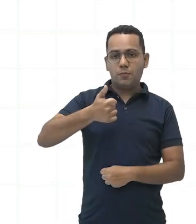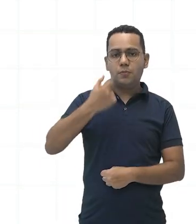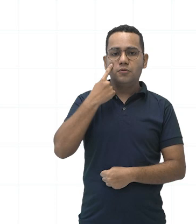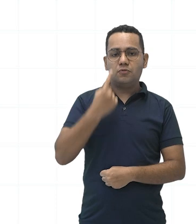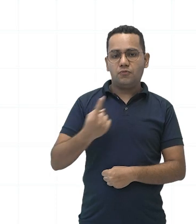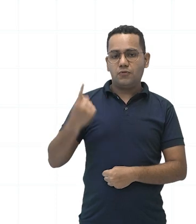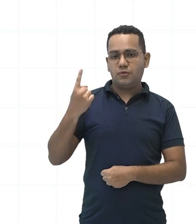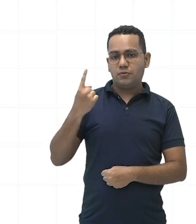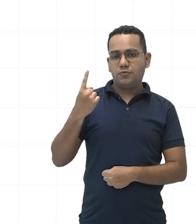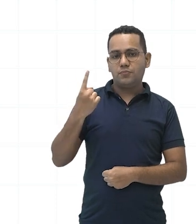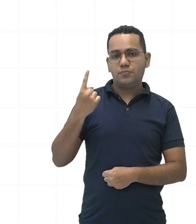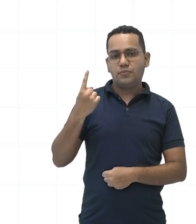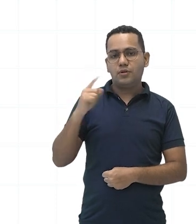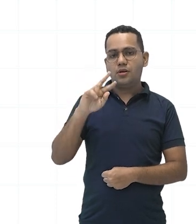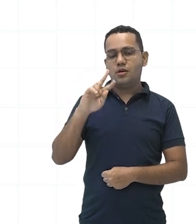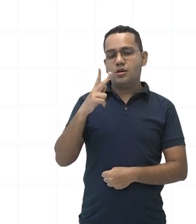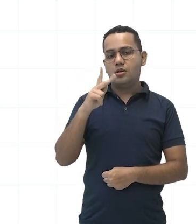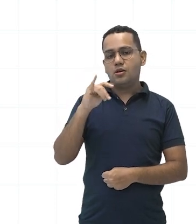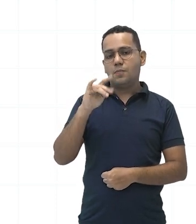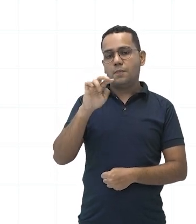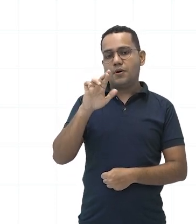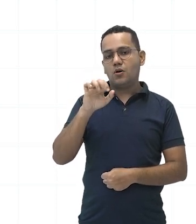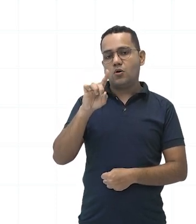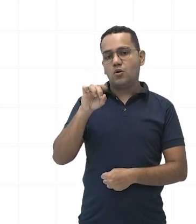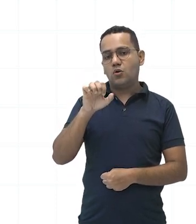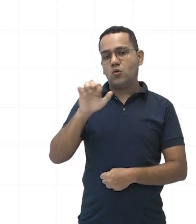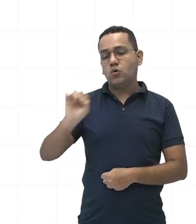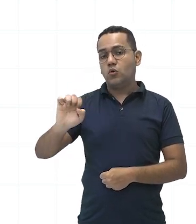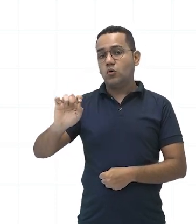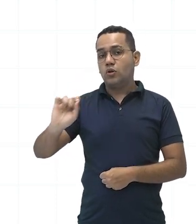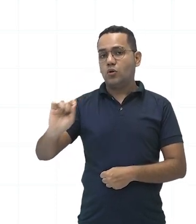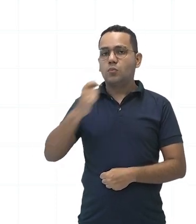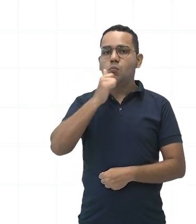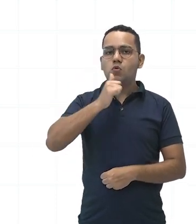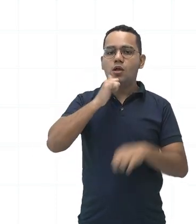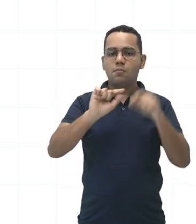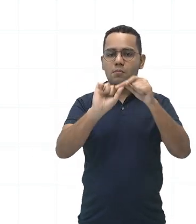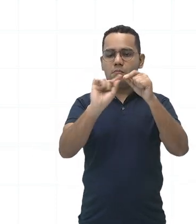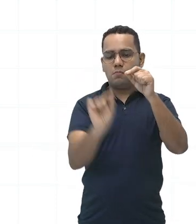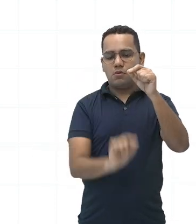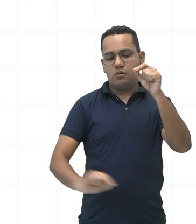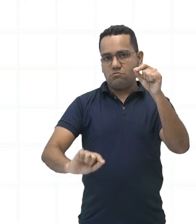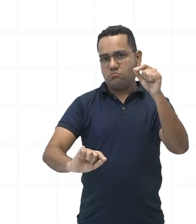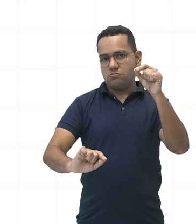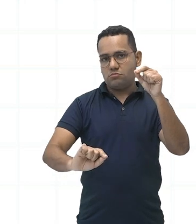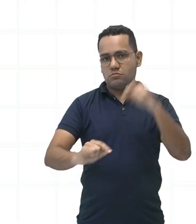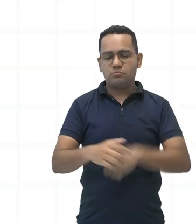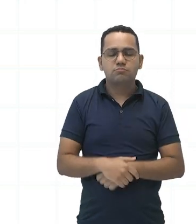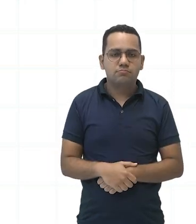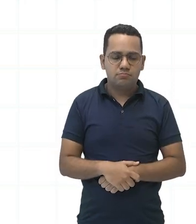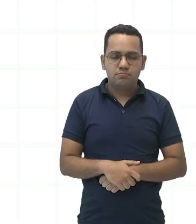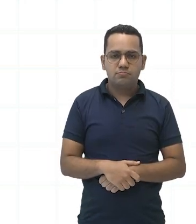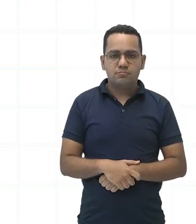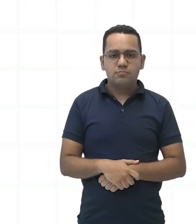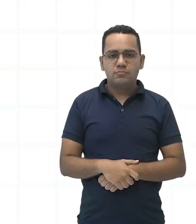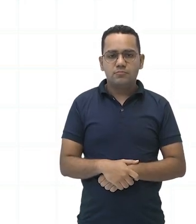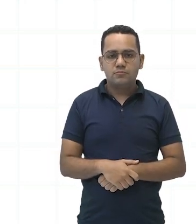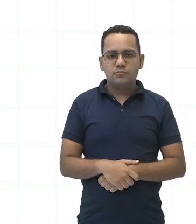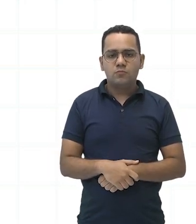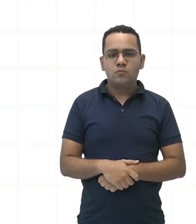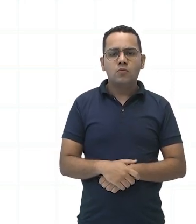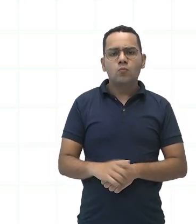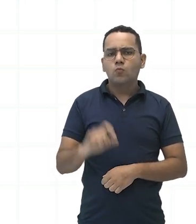hiperlordose. Observe aí na figura a posição que essa mulher se encontra. Na imagem da direita, a